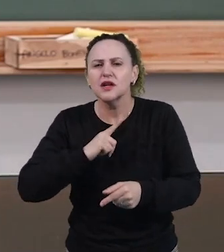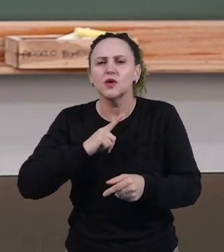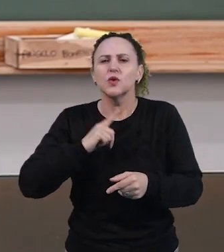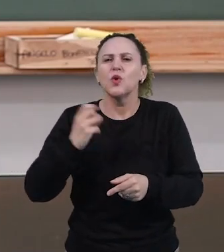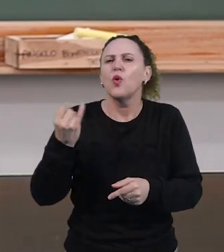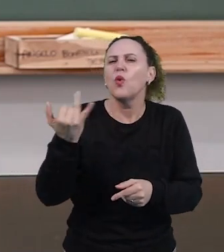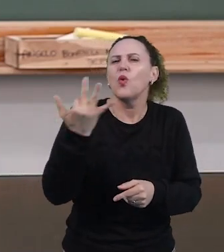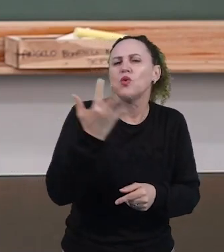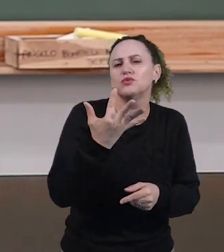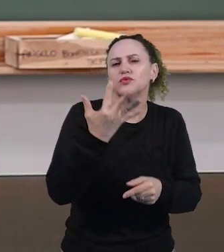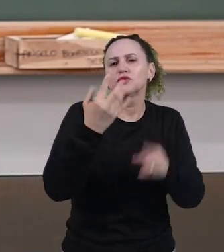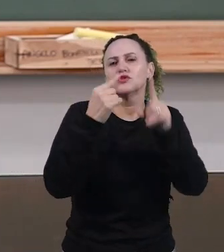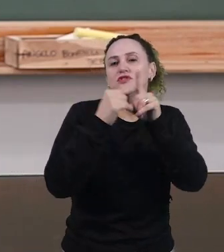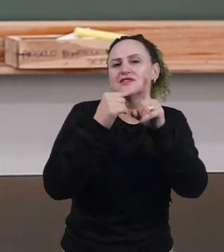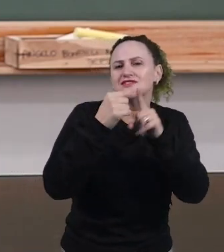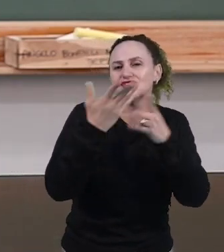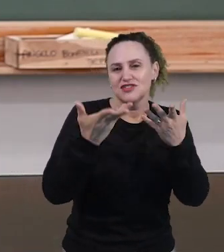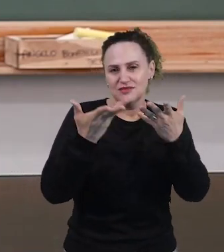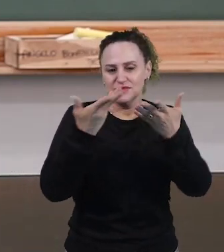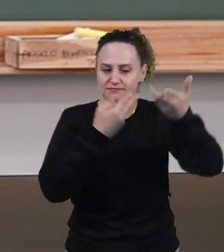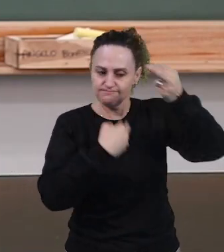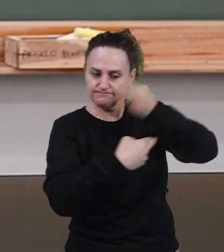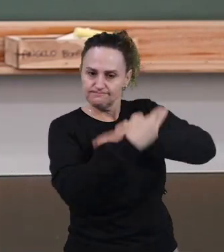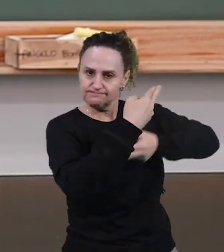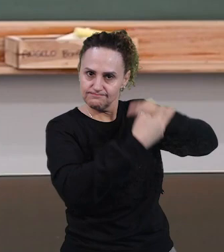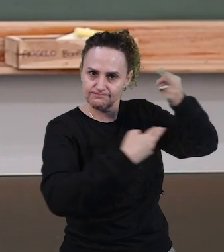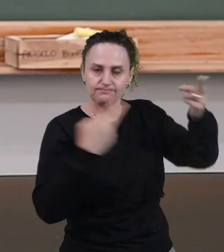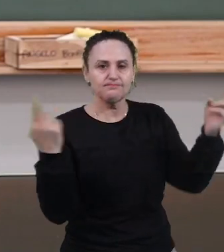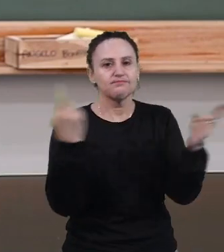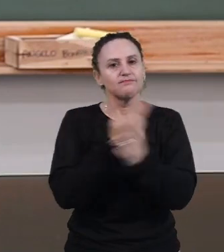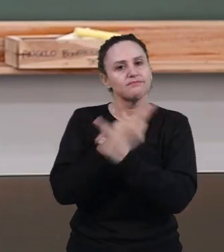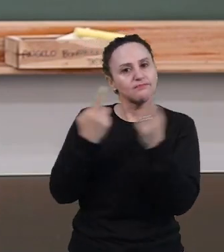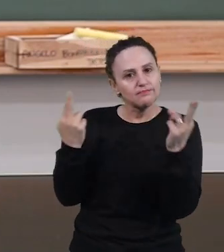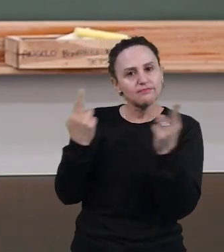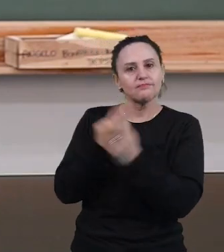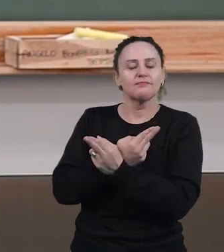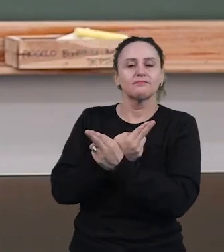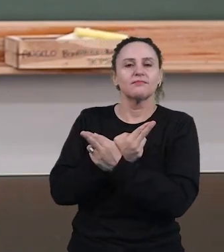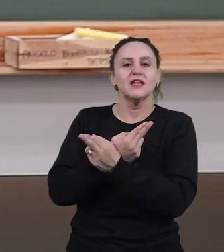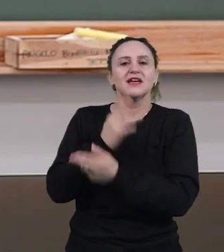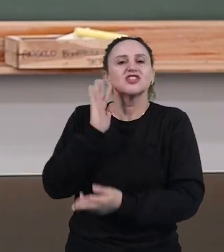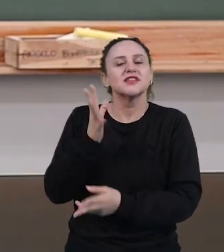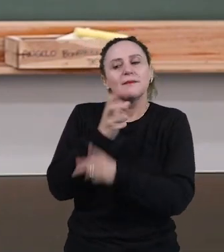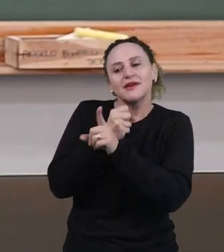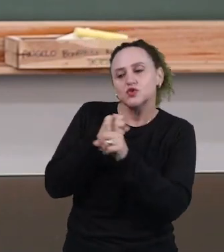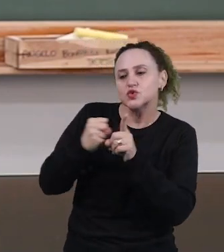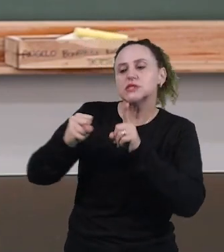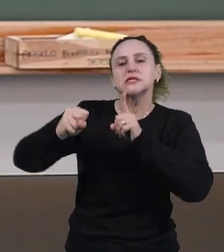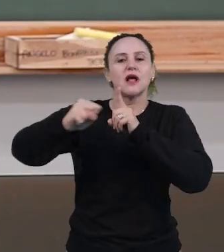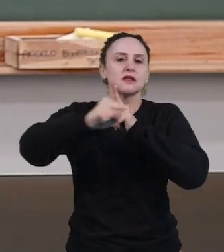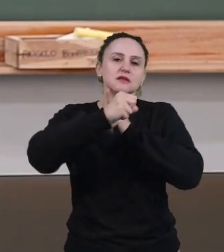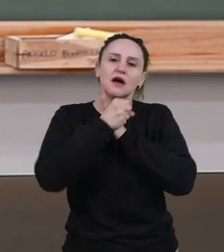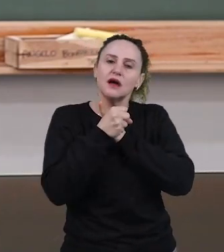tipos de relações com os seus próximos. Já está mais e mais socializada, né?